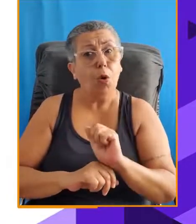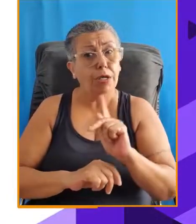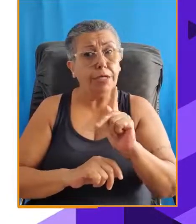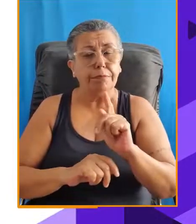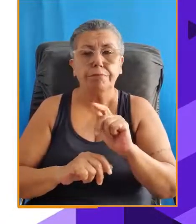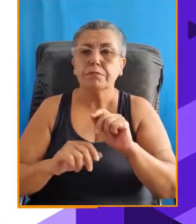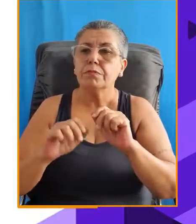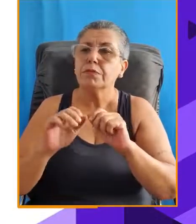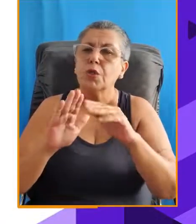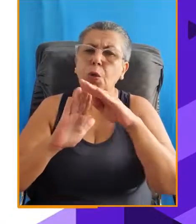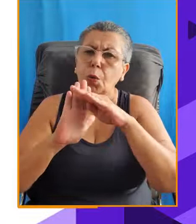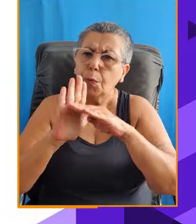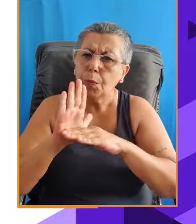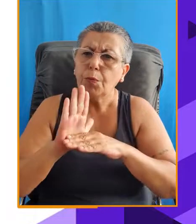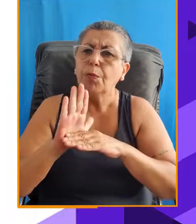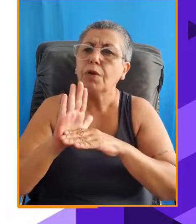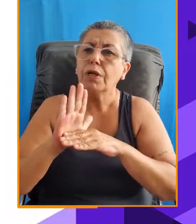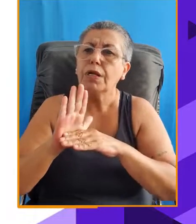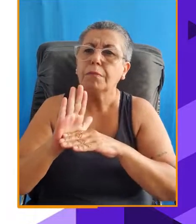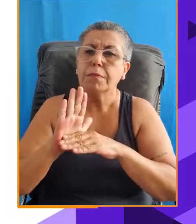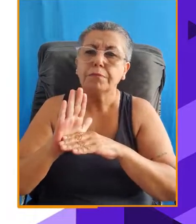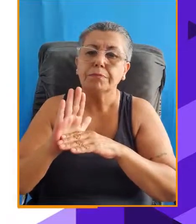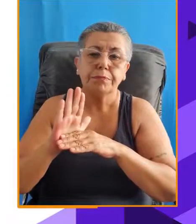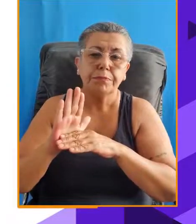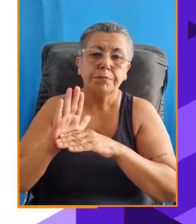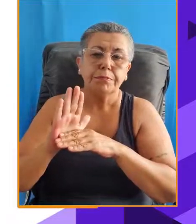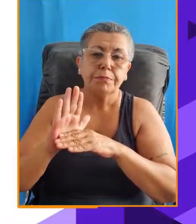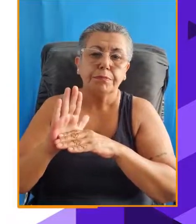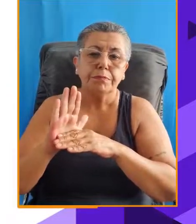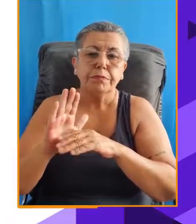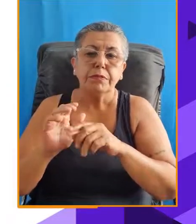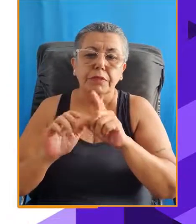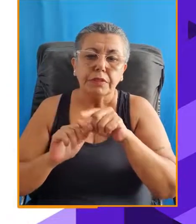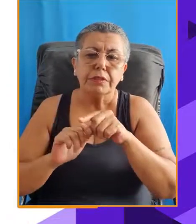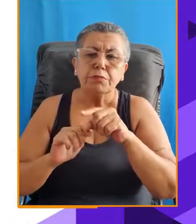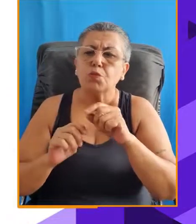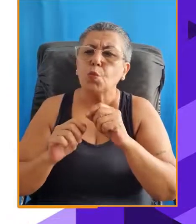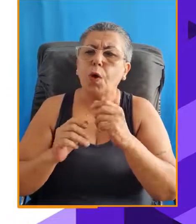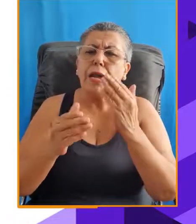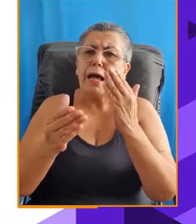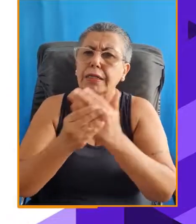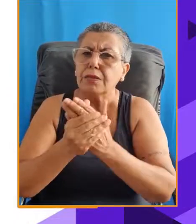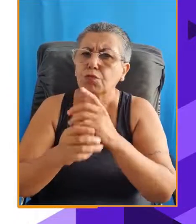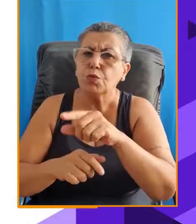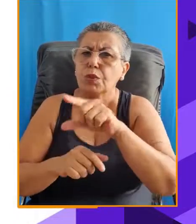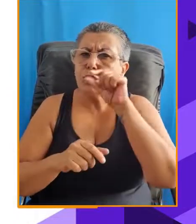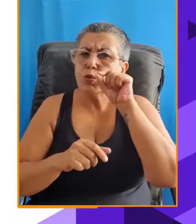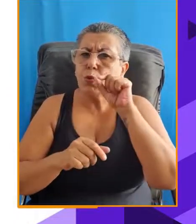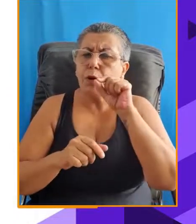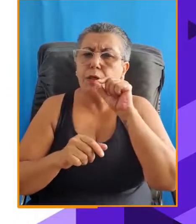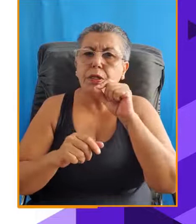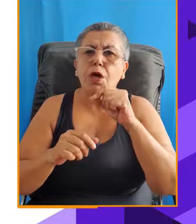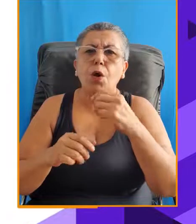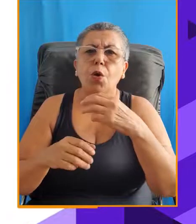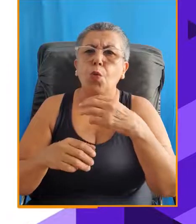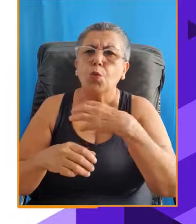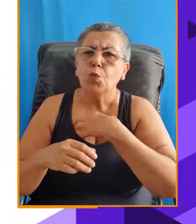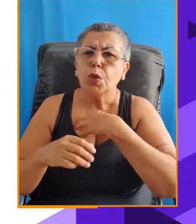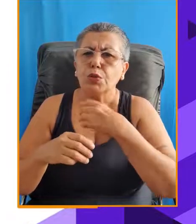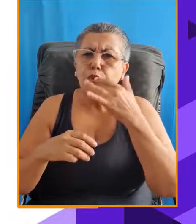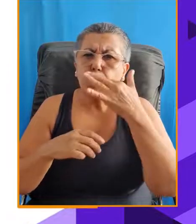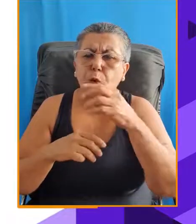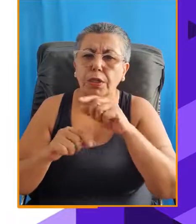No programa Illustrator, deves ir do menu Arquivo, seleciona Modos de cores e